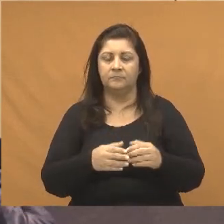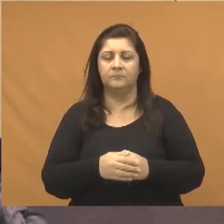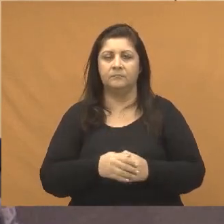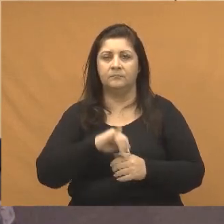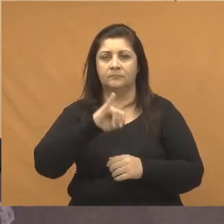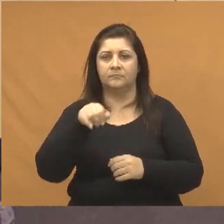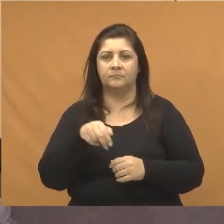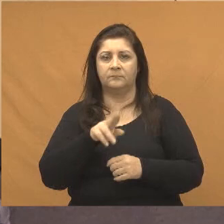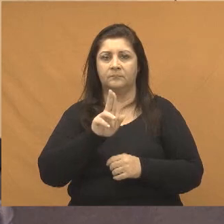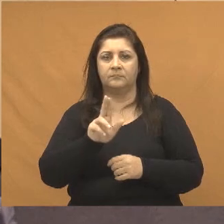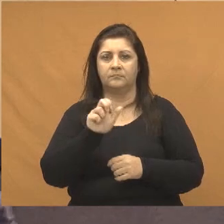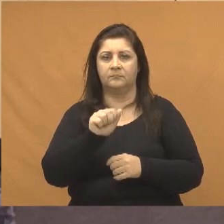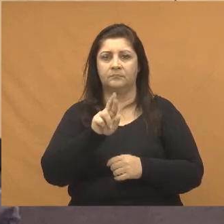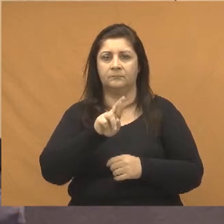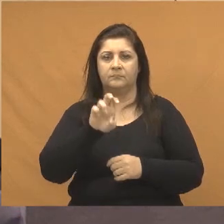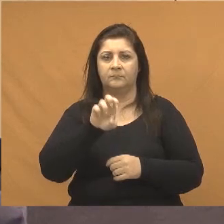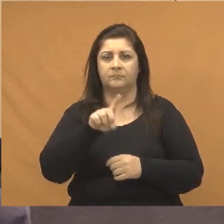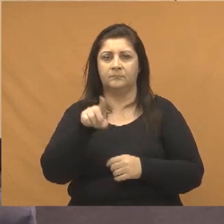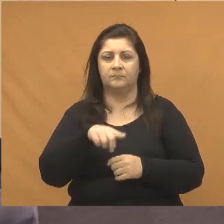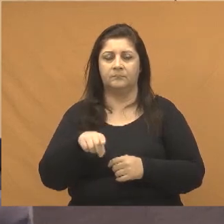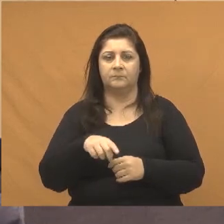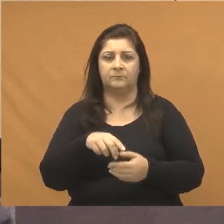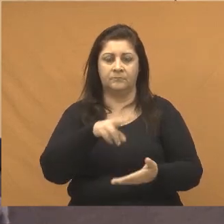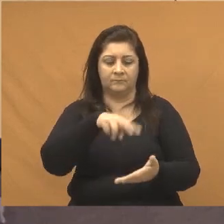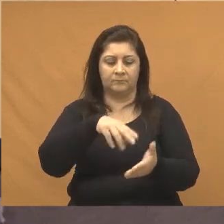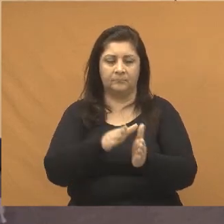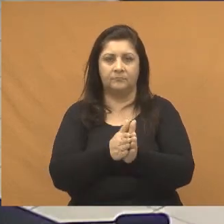Juarez Araújo que proceda à leitura de um trecho da Bíblia.